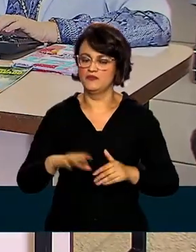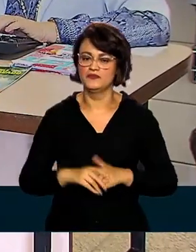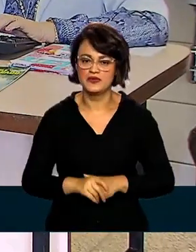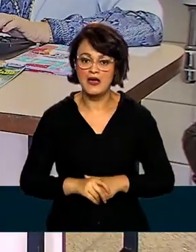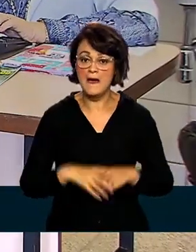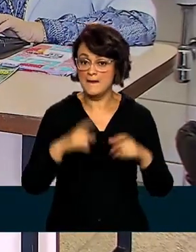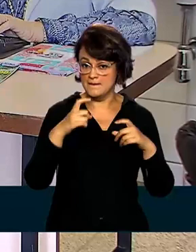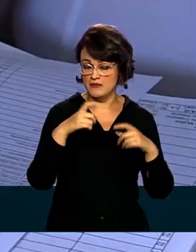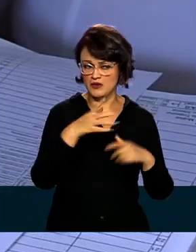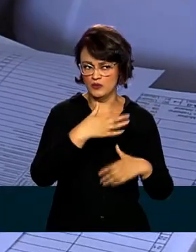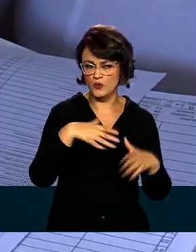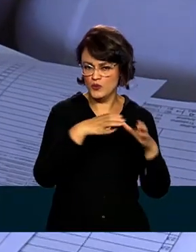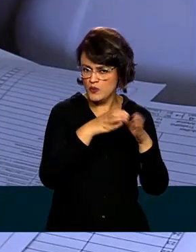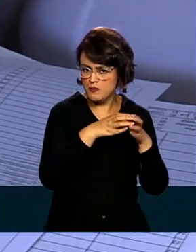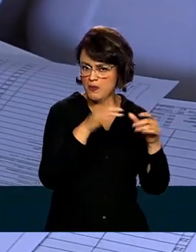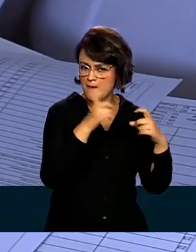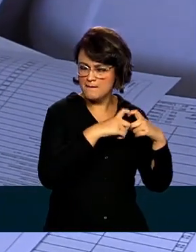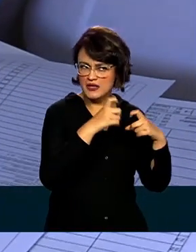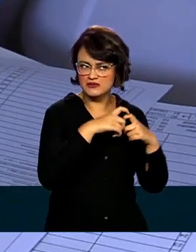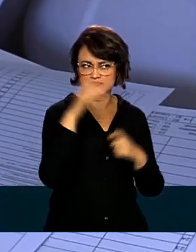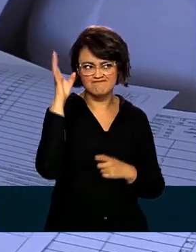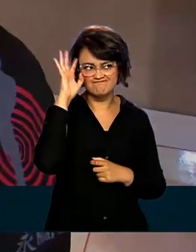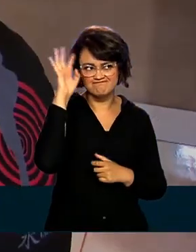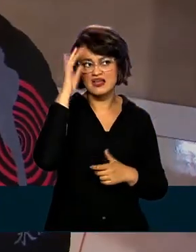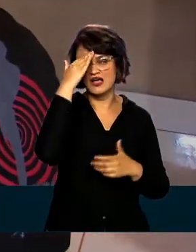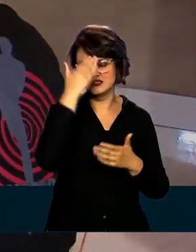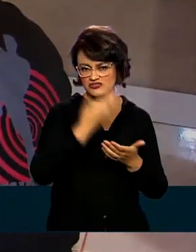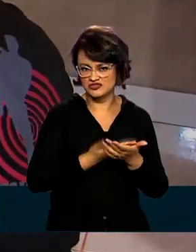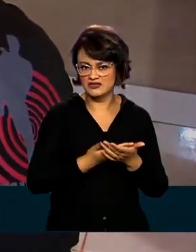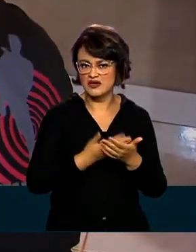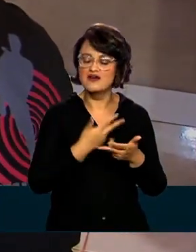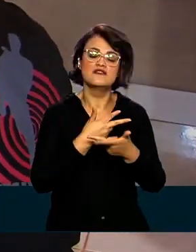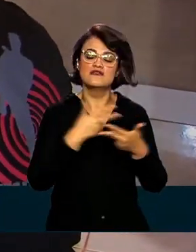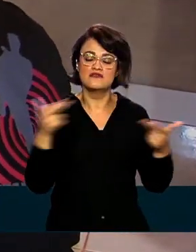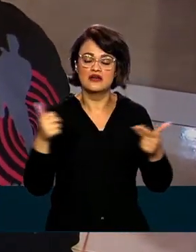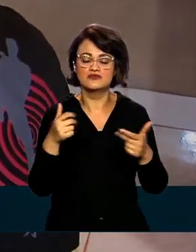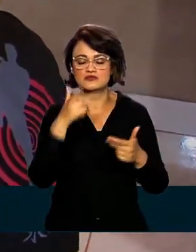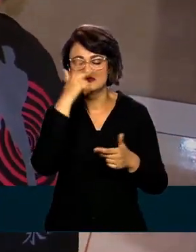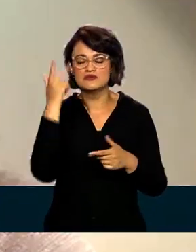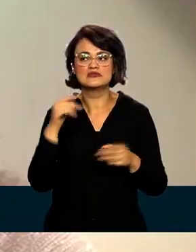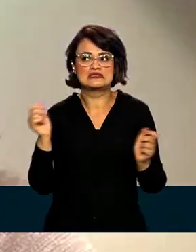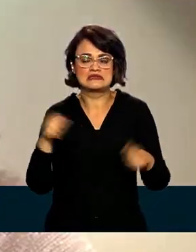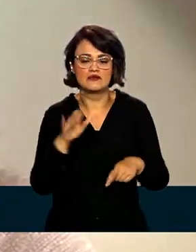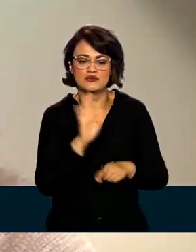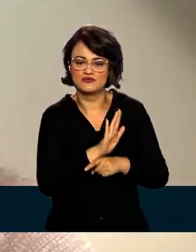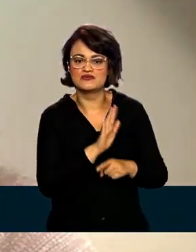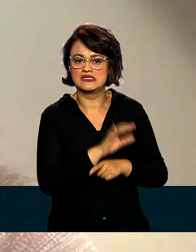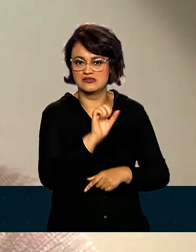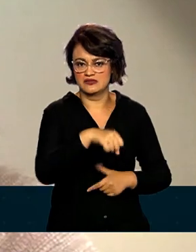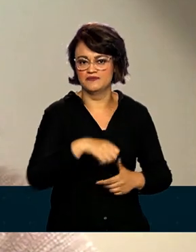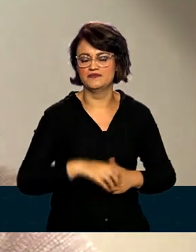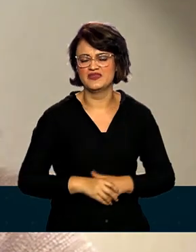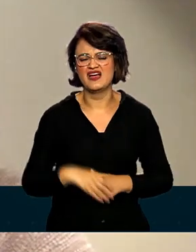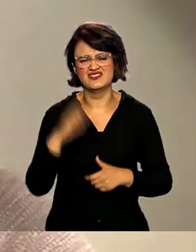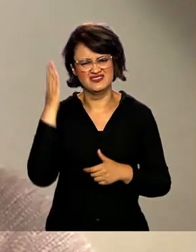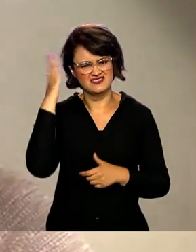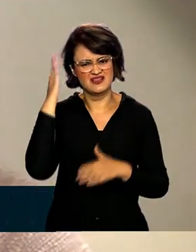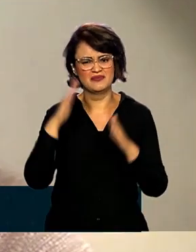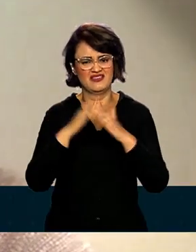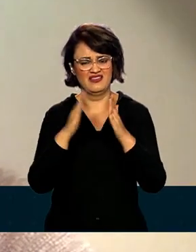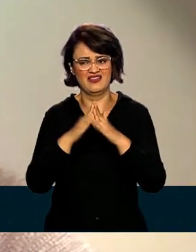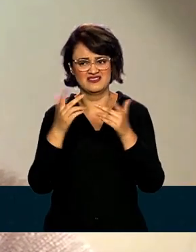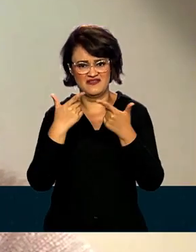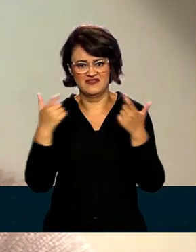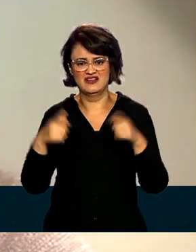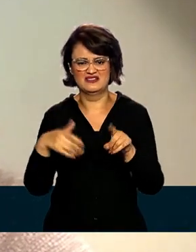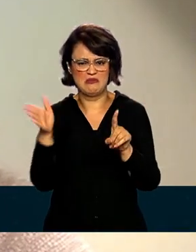médicos acreditam que com essa nova ferramenta, muitas pessoas poderão ser ajudadas. A gente sabe que a violência doméstica é muito